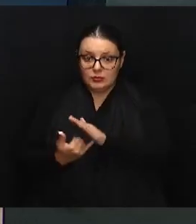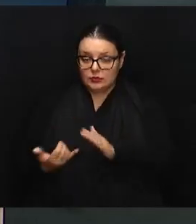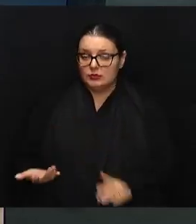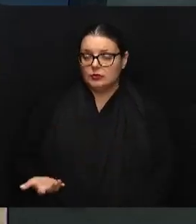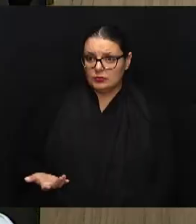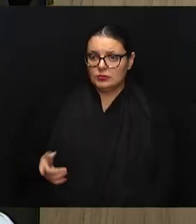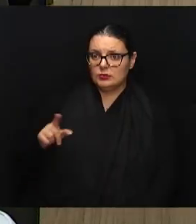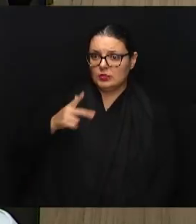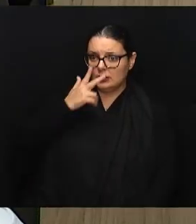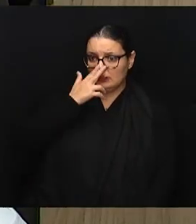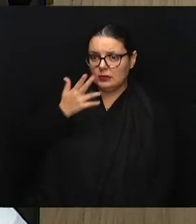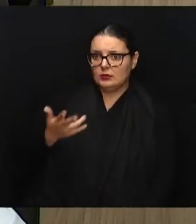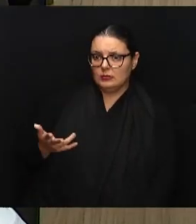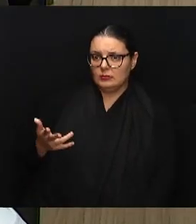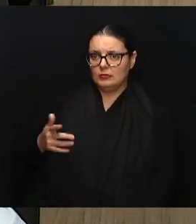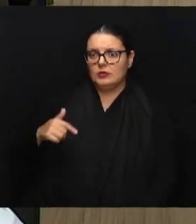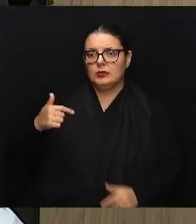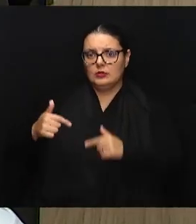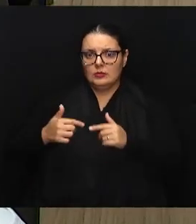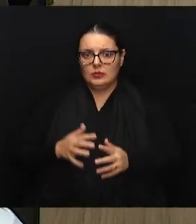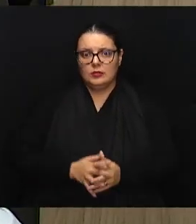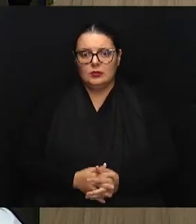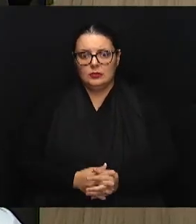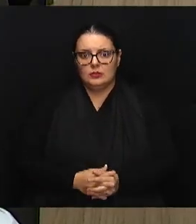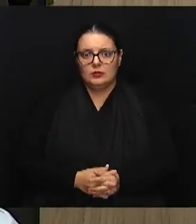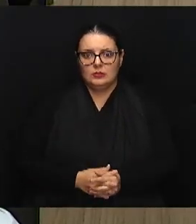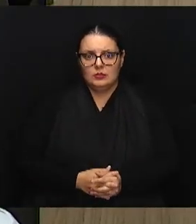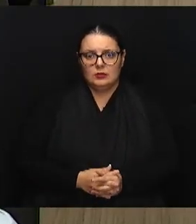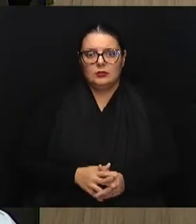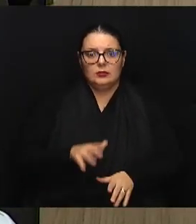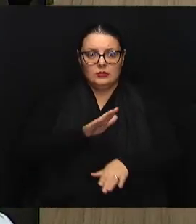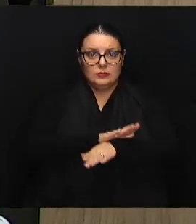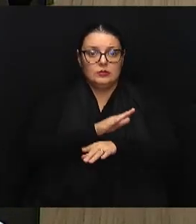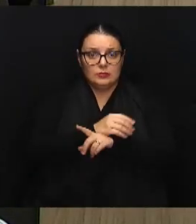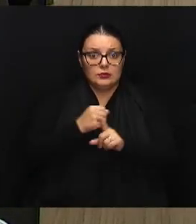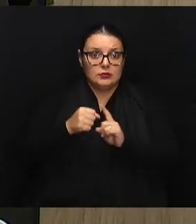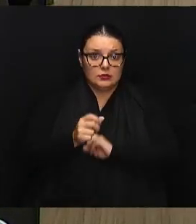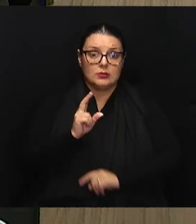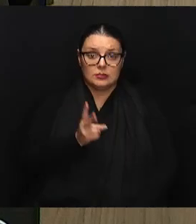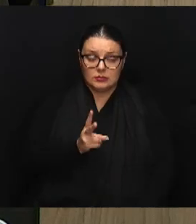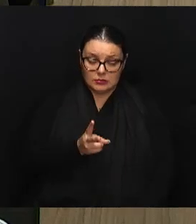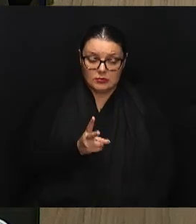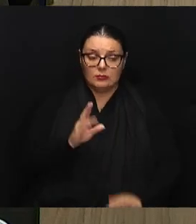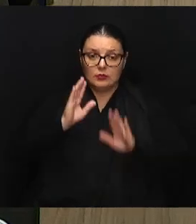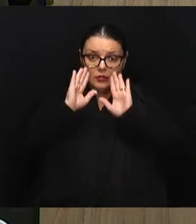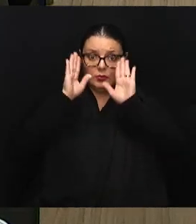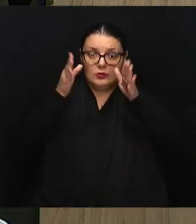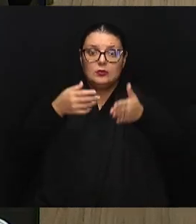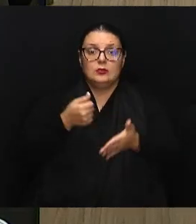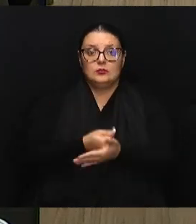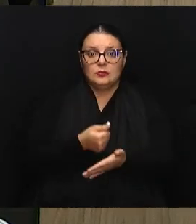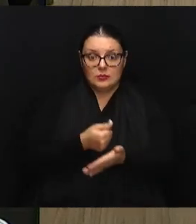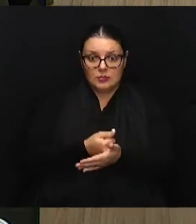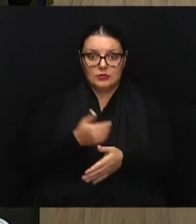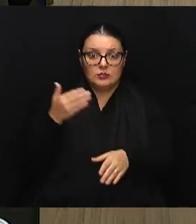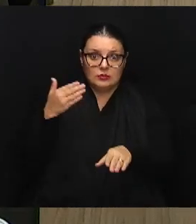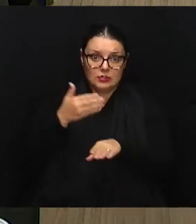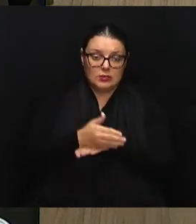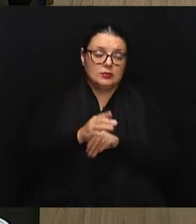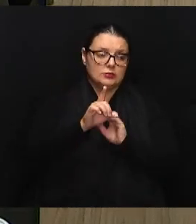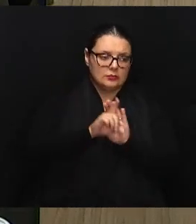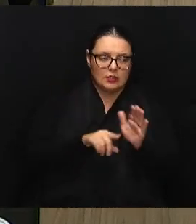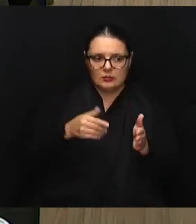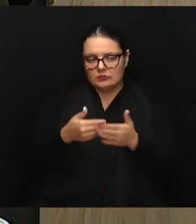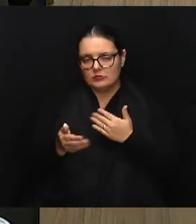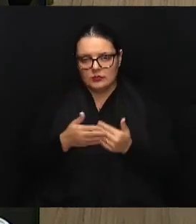instituições, é parecido o trabalho? O trabalho do assistente social, ele sempre vai ser voltado para a garantia do acesso aos